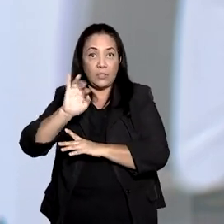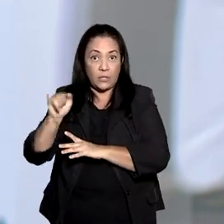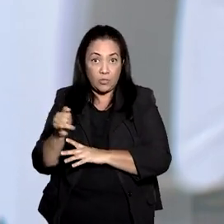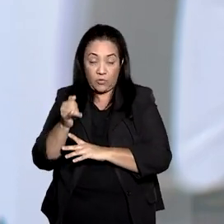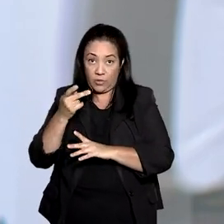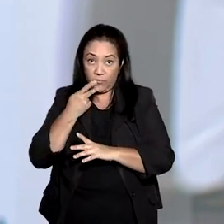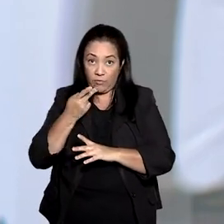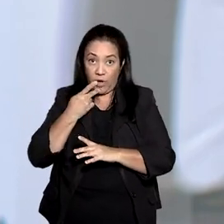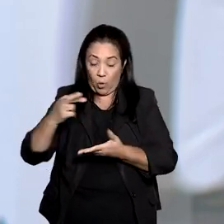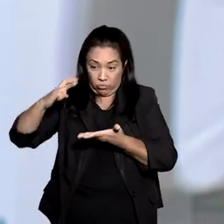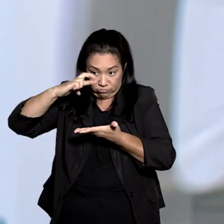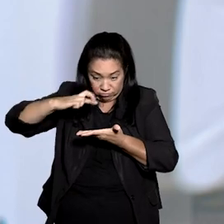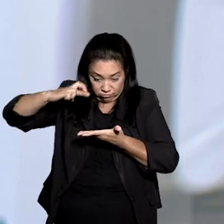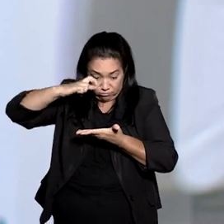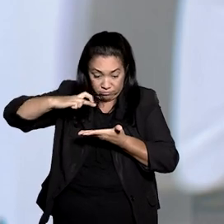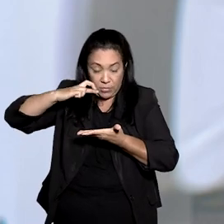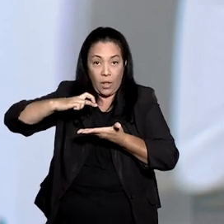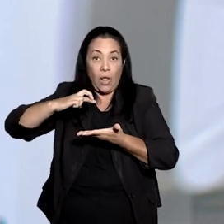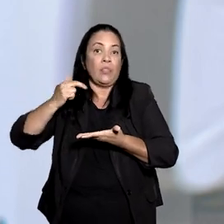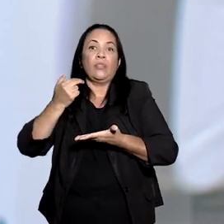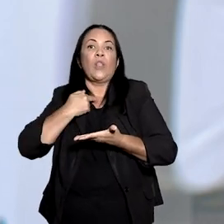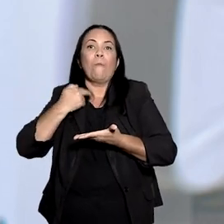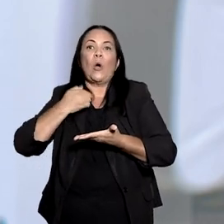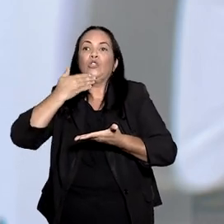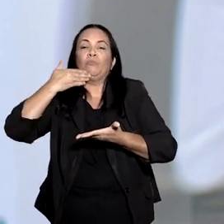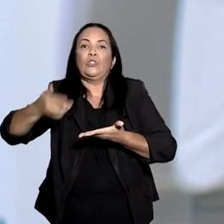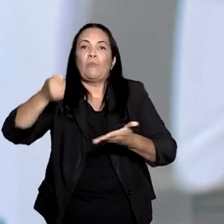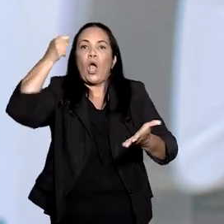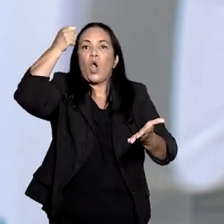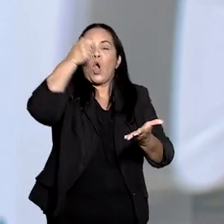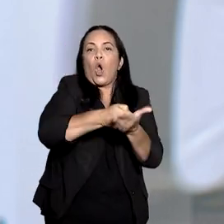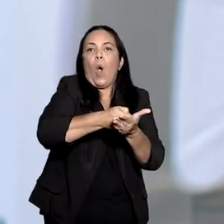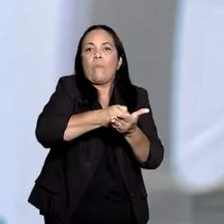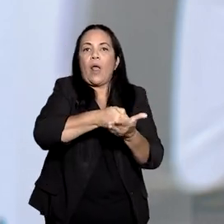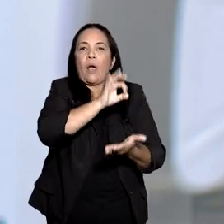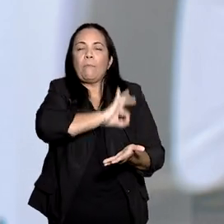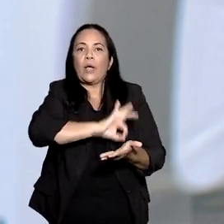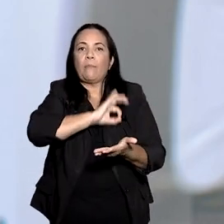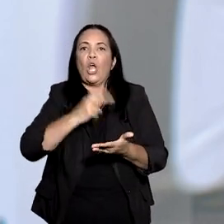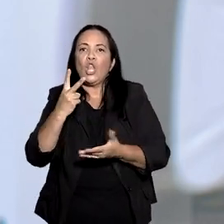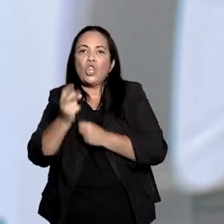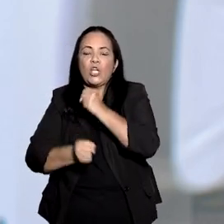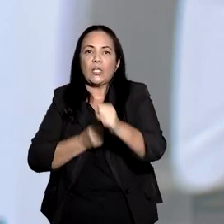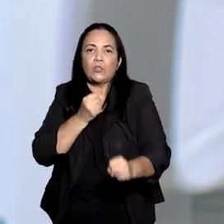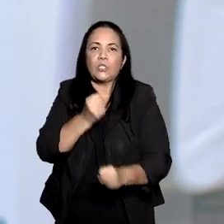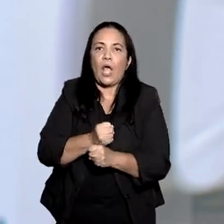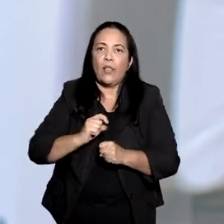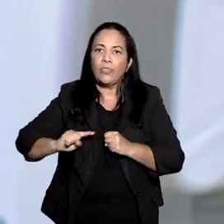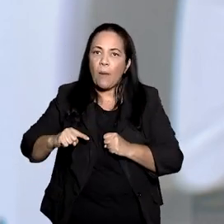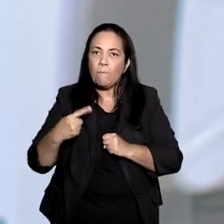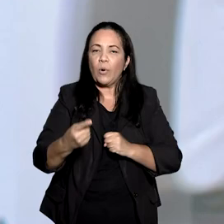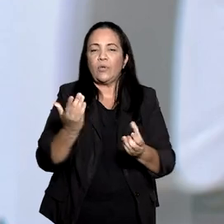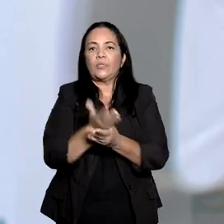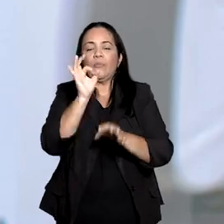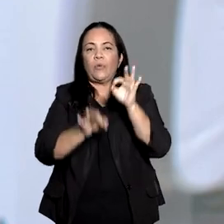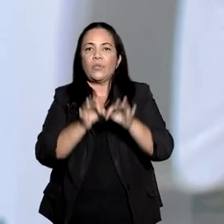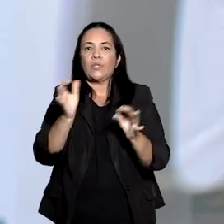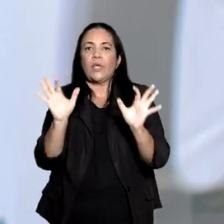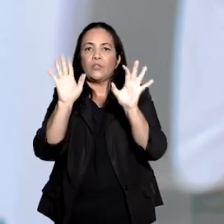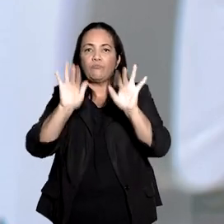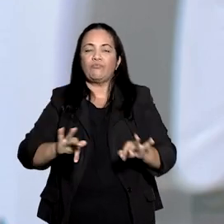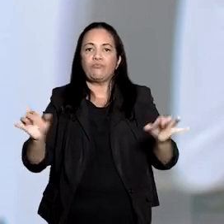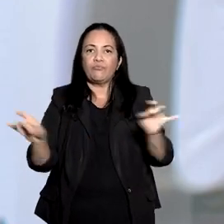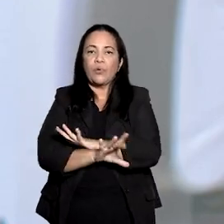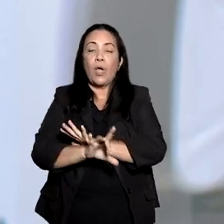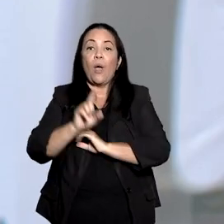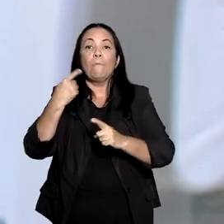STJ a defesa alegou que o perito não poderia cobrar o pagamento quase dois anos depois do trânsito em julgado pois o prazo